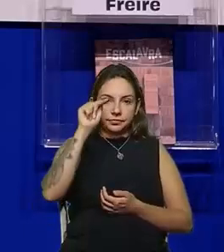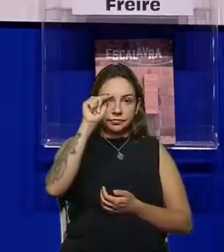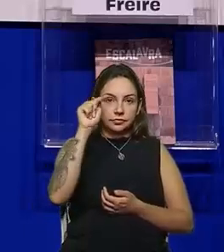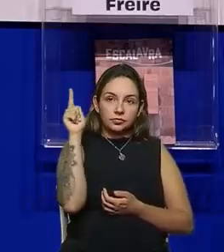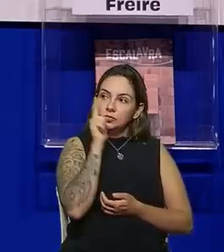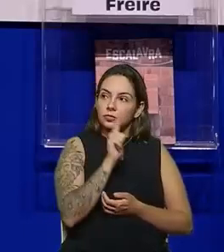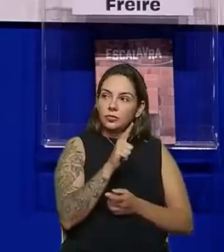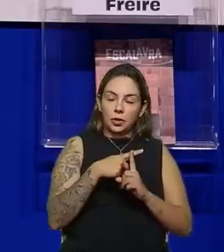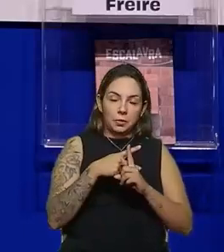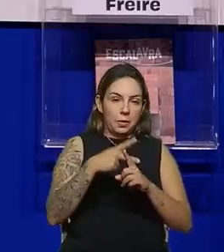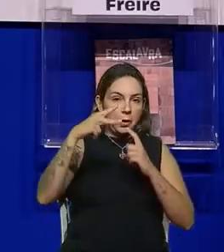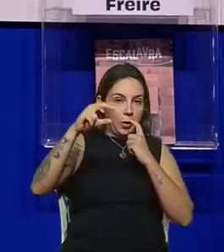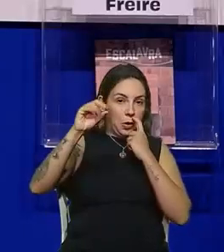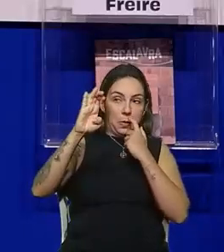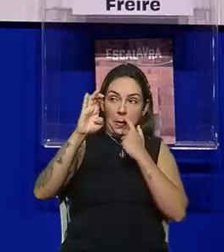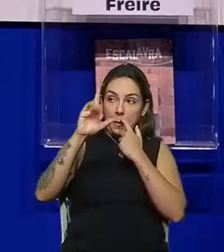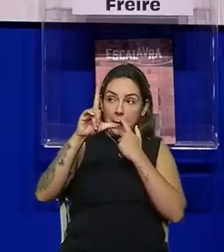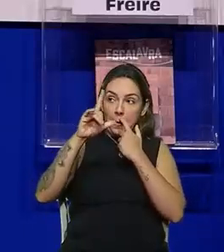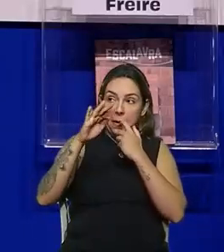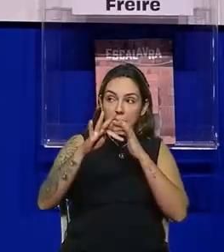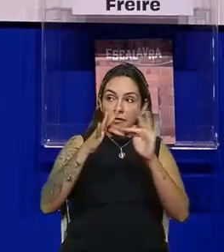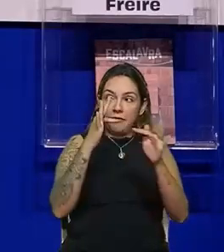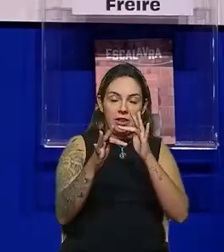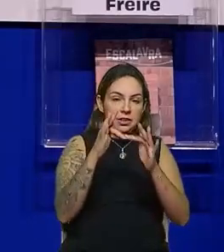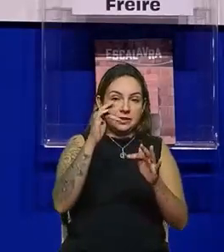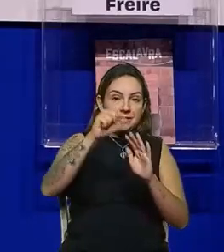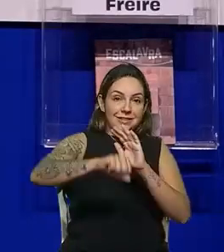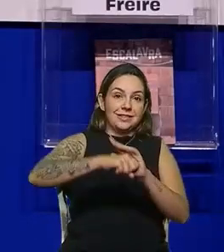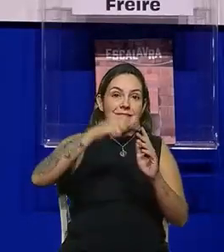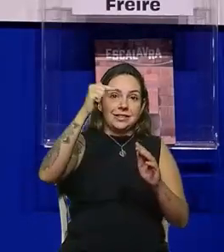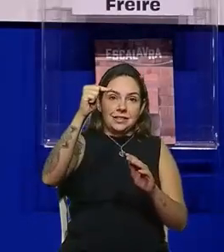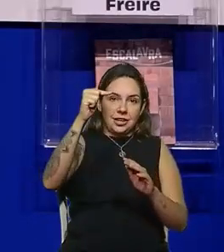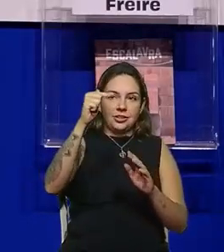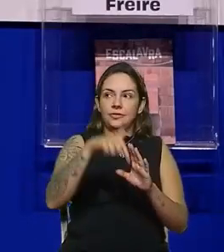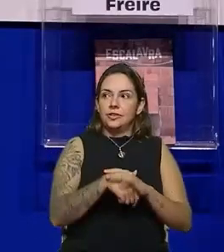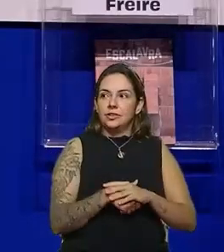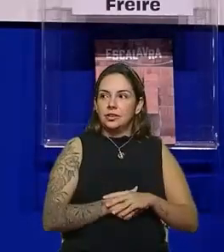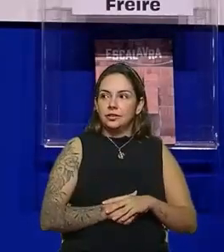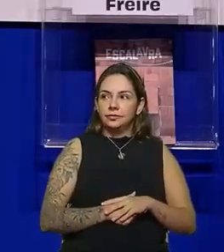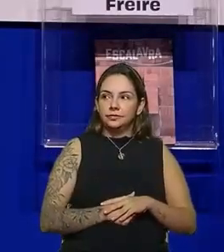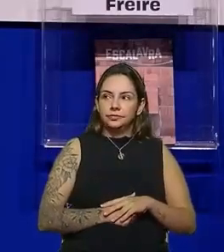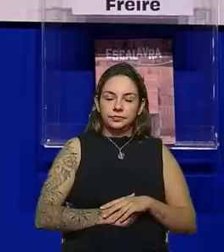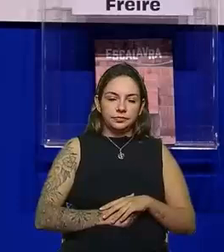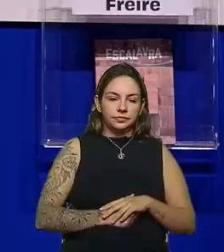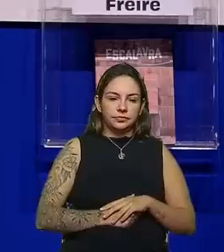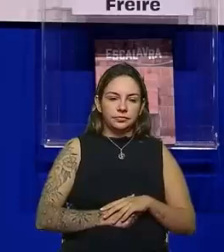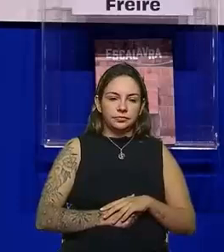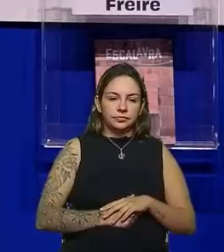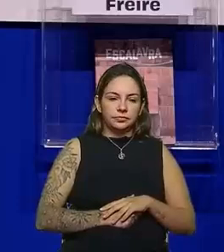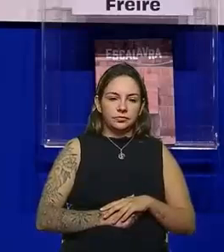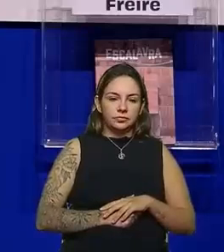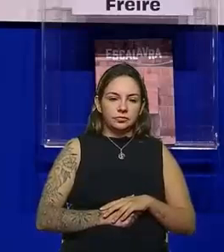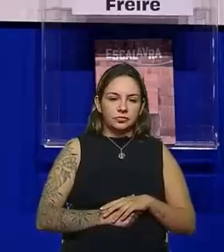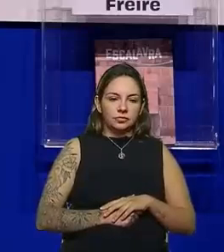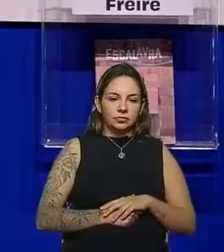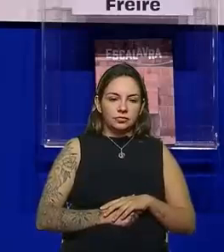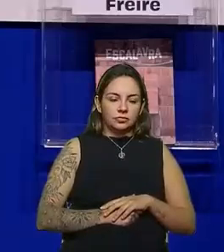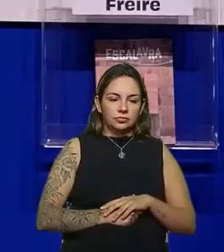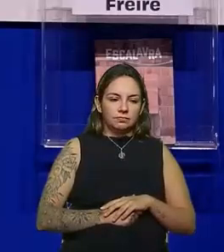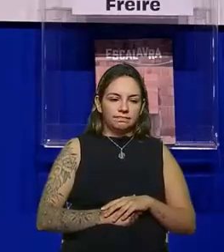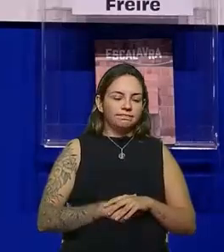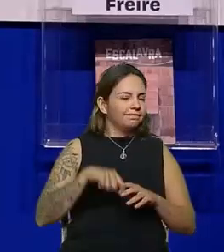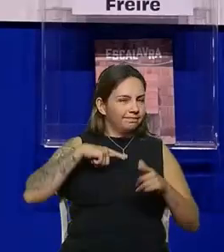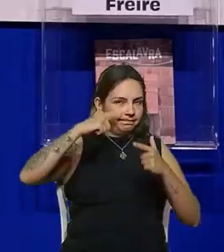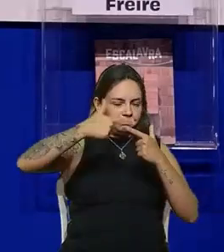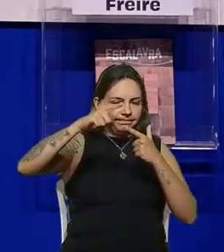7 vezes para o Prêmio Nobel de Física, 7 vezes, e garfaram o Lattes as 7 vezes. E ele teve